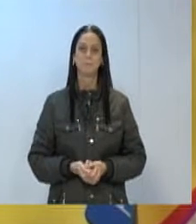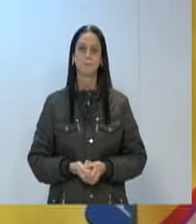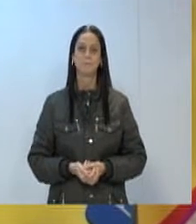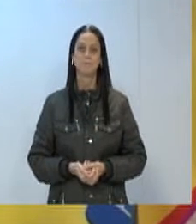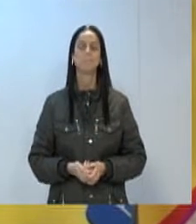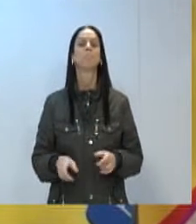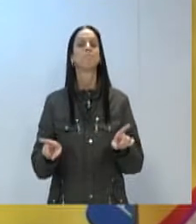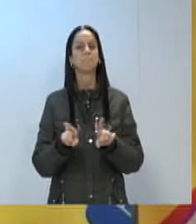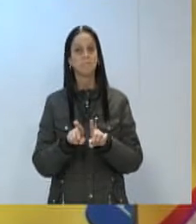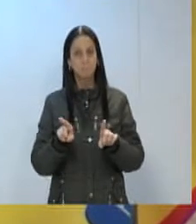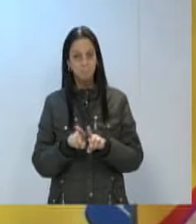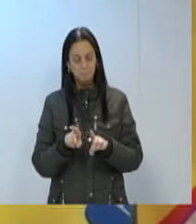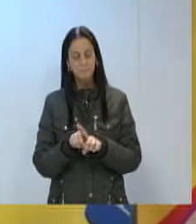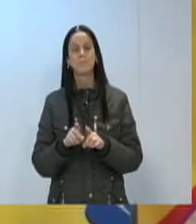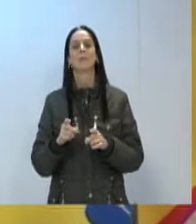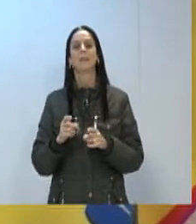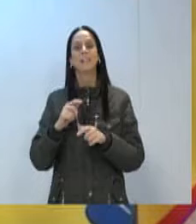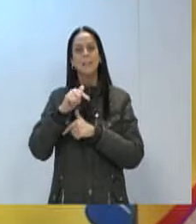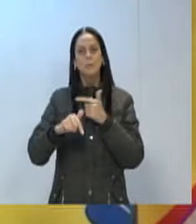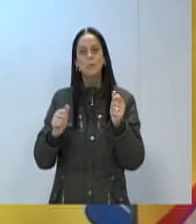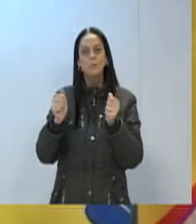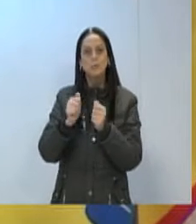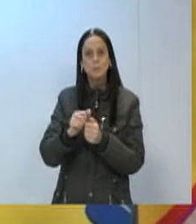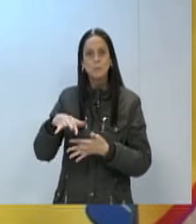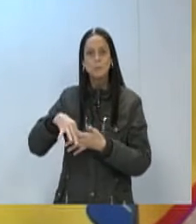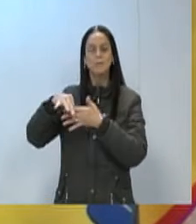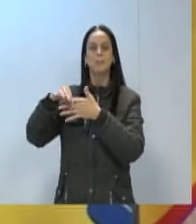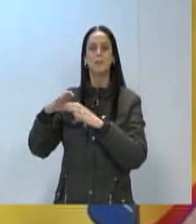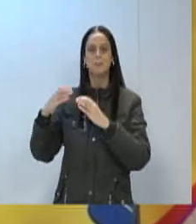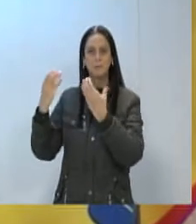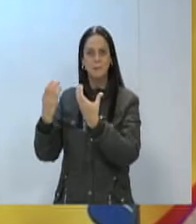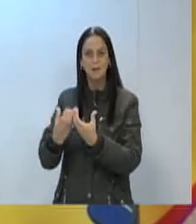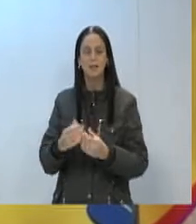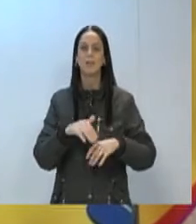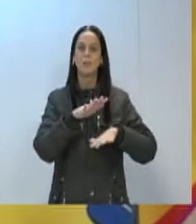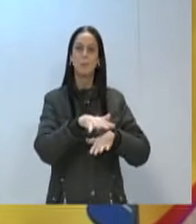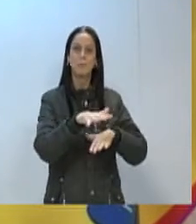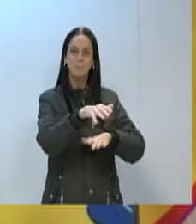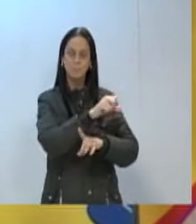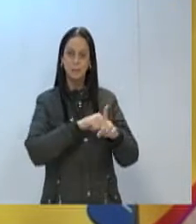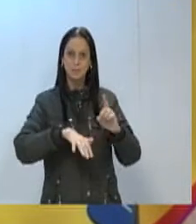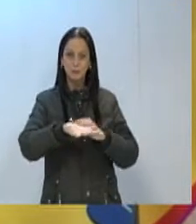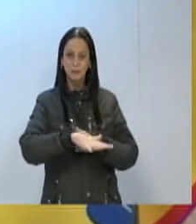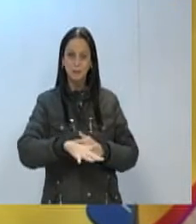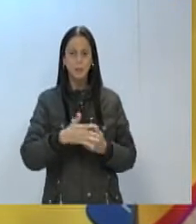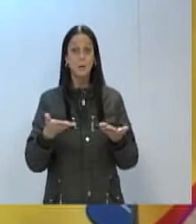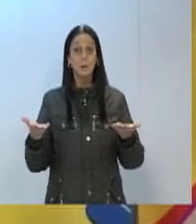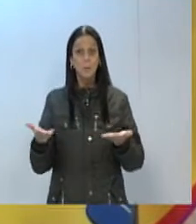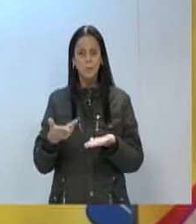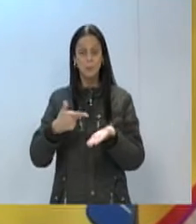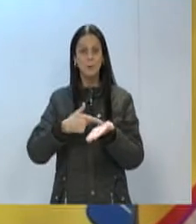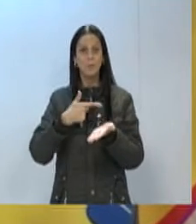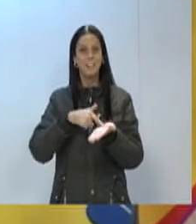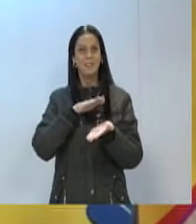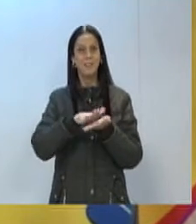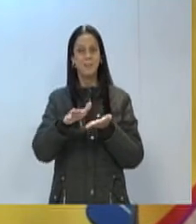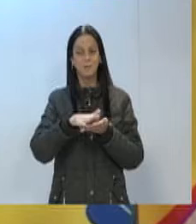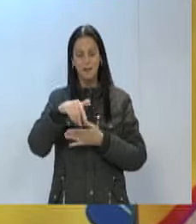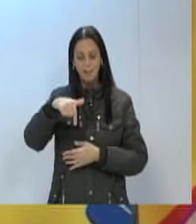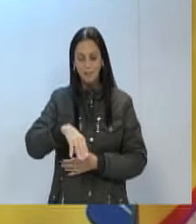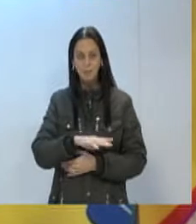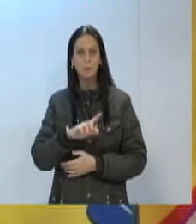muitas lideranças comunitárias em muitos movimentos sociais na cidade e hoje lá trás ela lança esse livro aqui na cidade